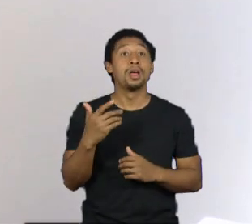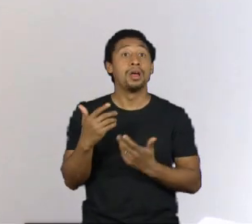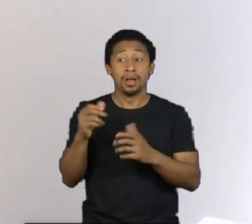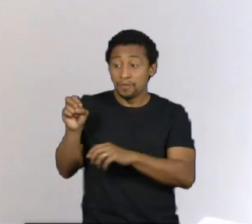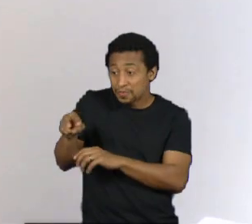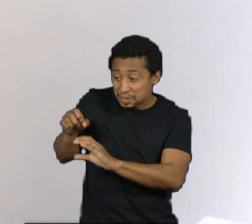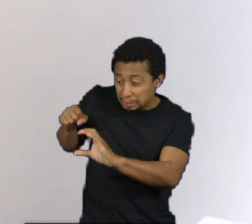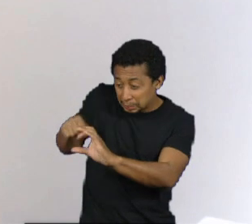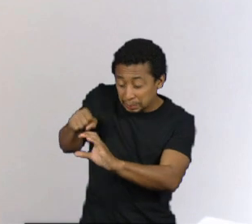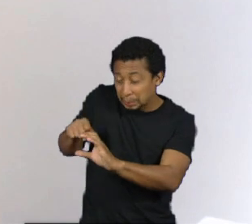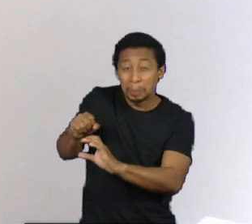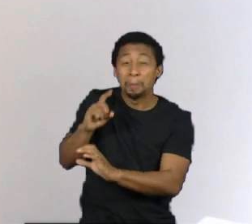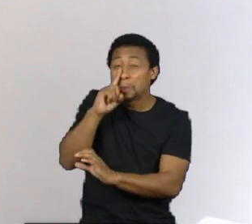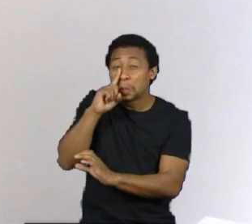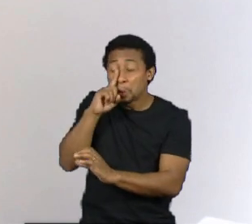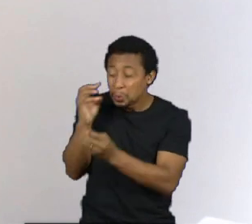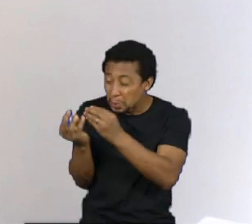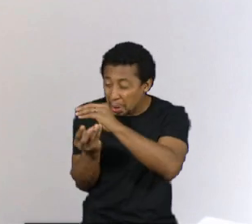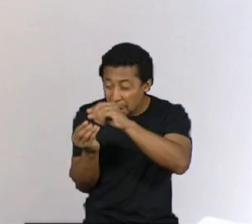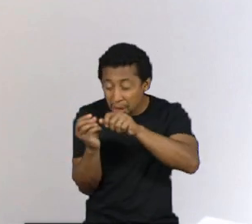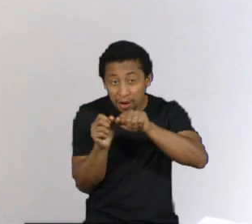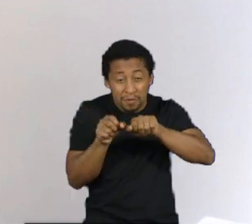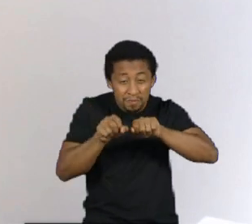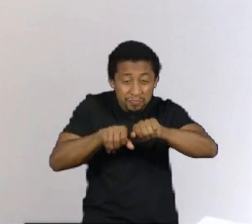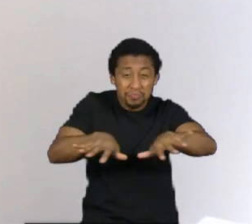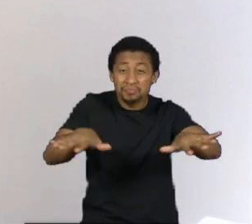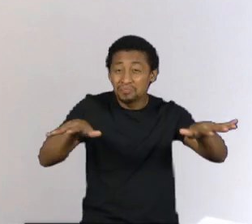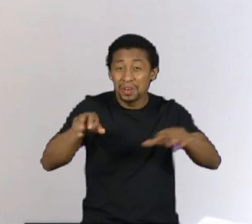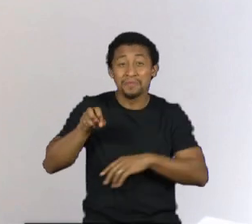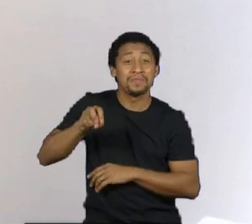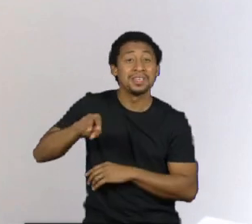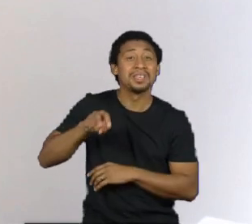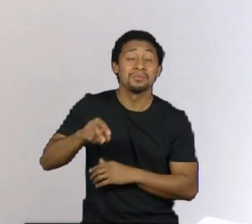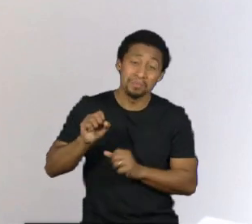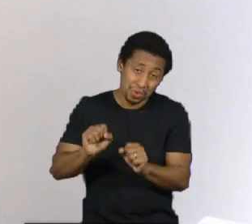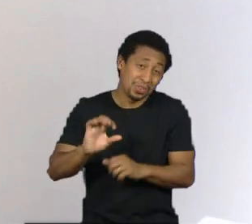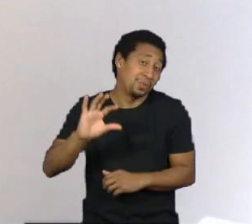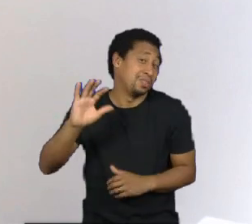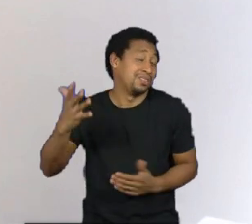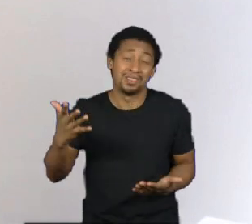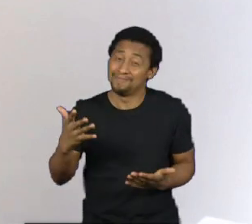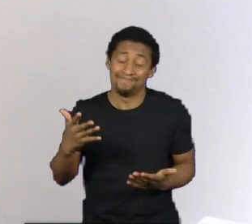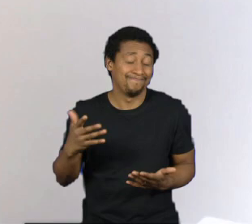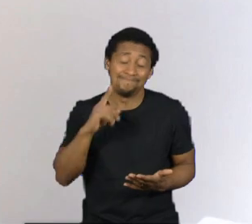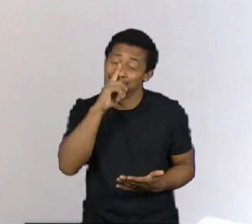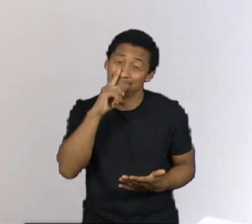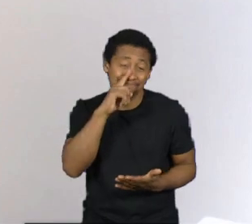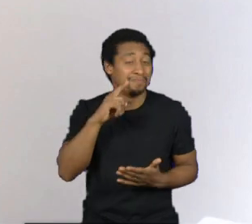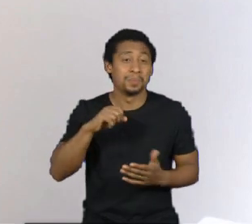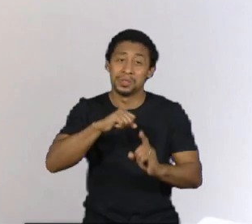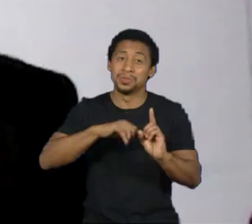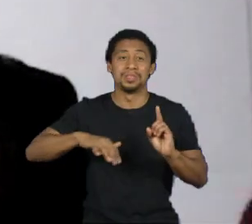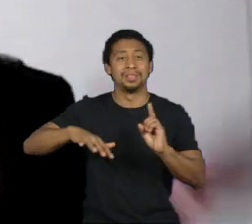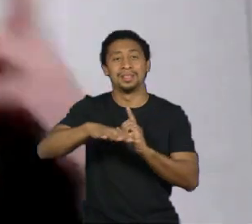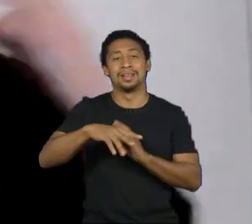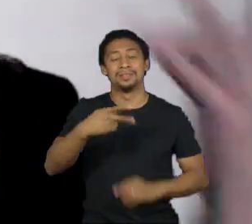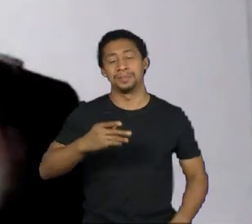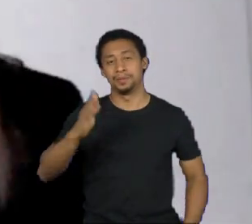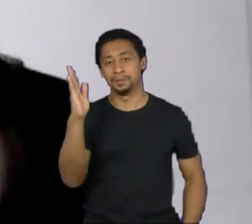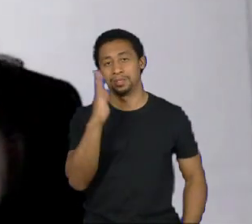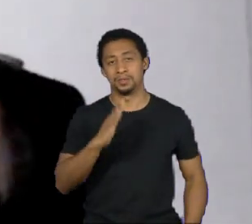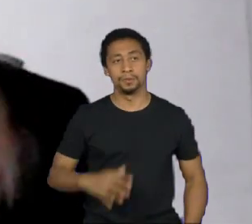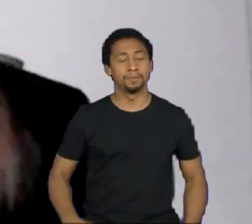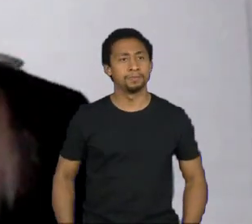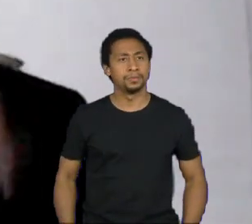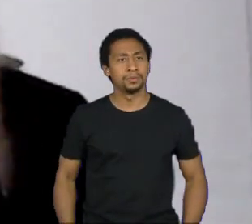são teratogênicas, então toda sorte de impacto indesejável para a sociedade brasileira. Eu não